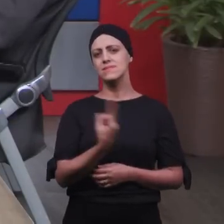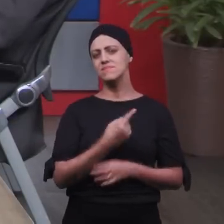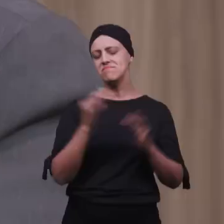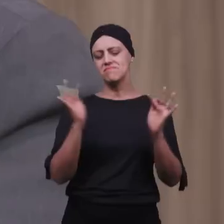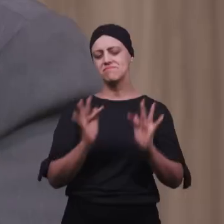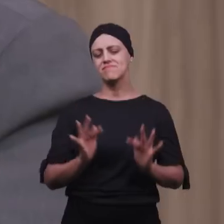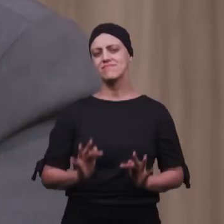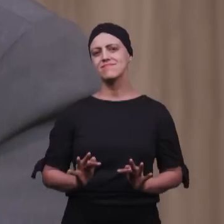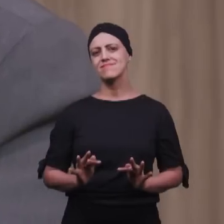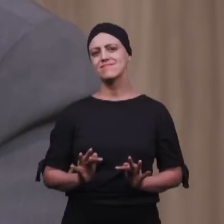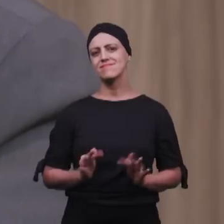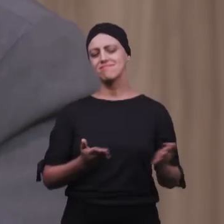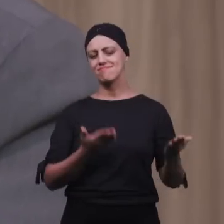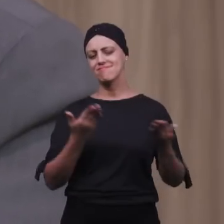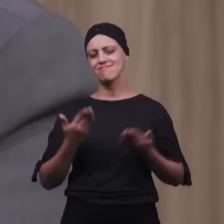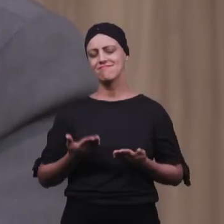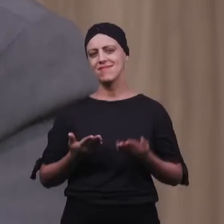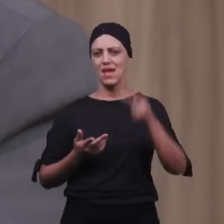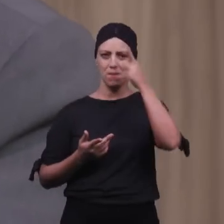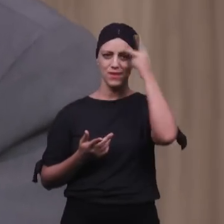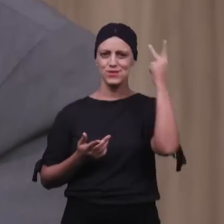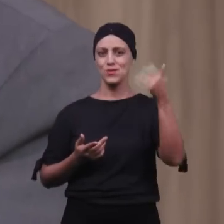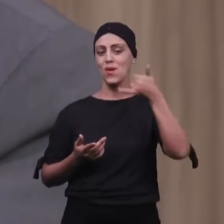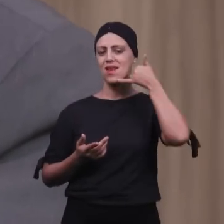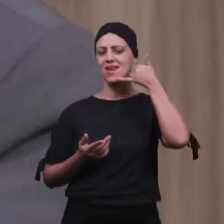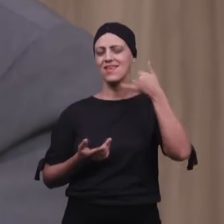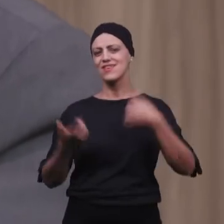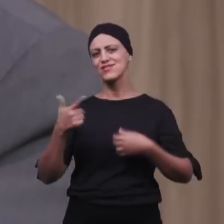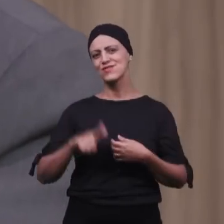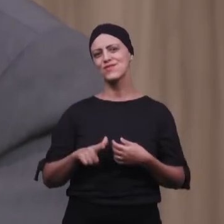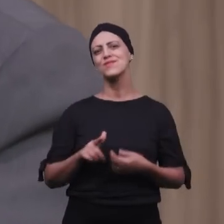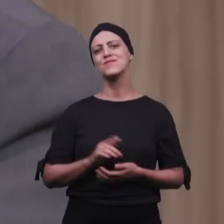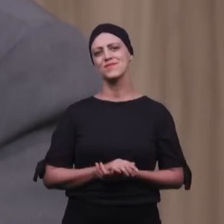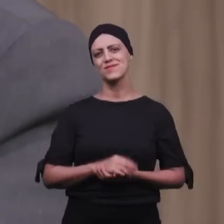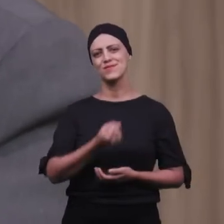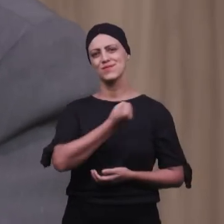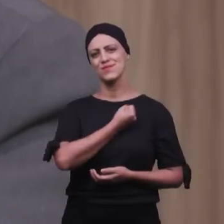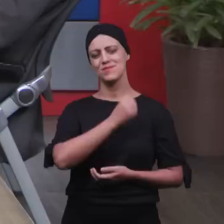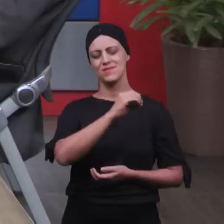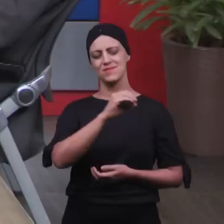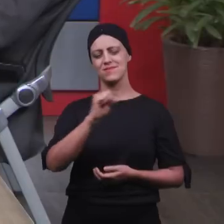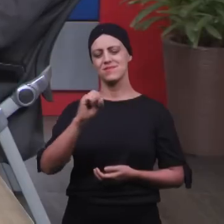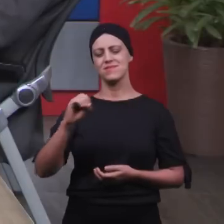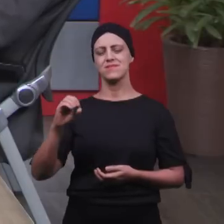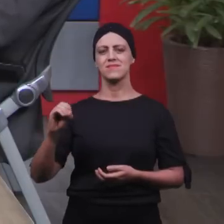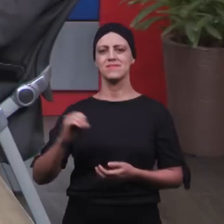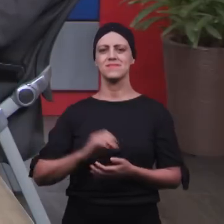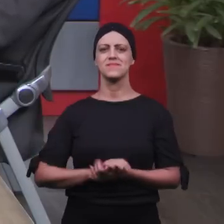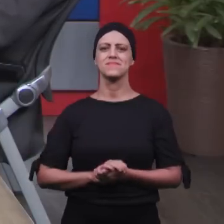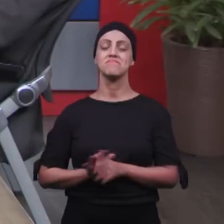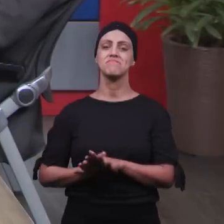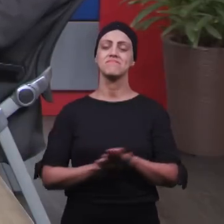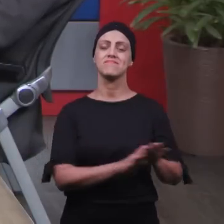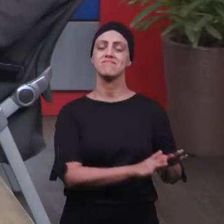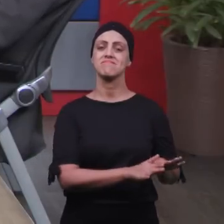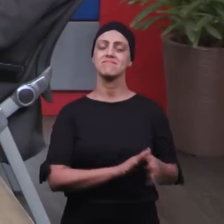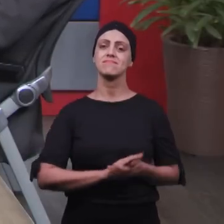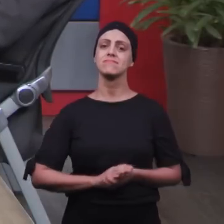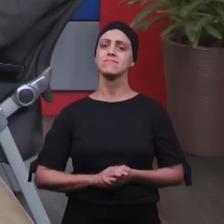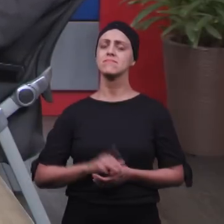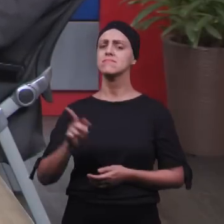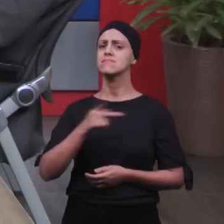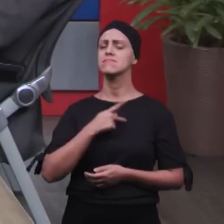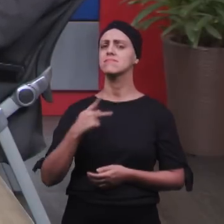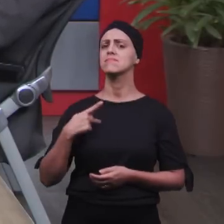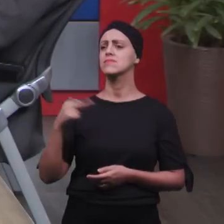receber o retorno dos irmãos também ali pelo 0800. Glória a Deus. É interessante, o pastor Marcelo falou da questão da ética,